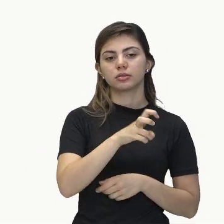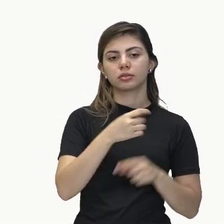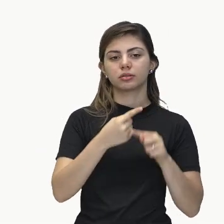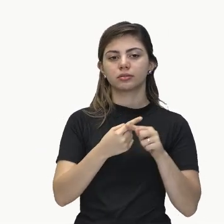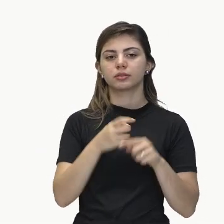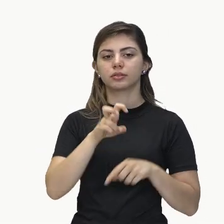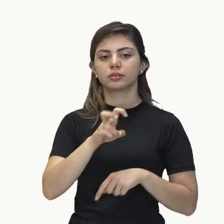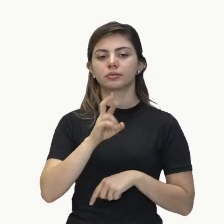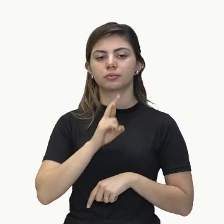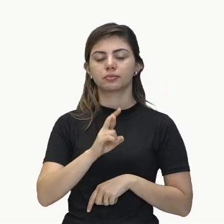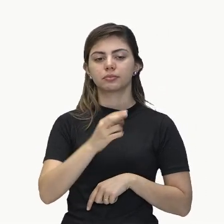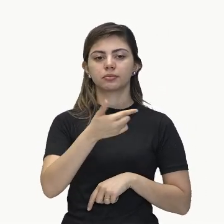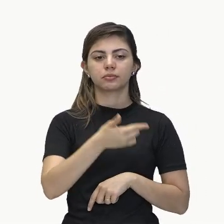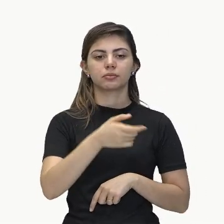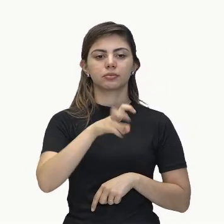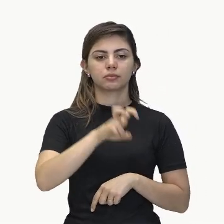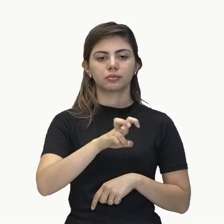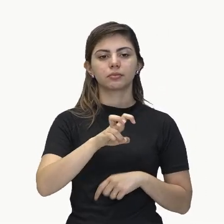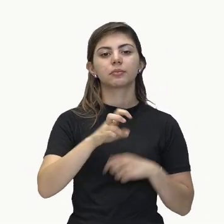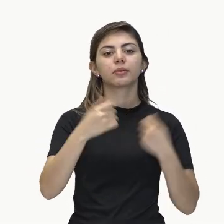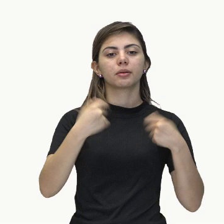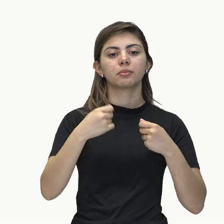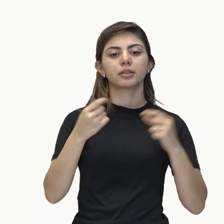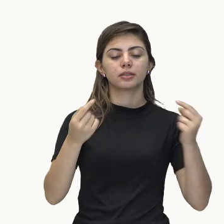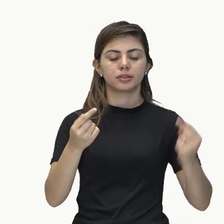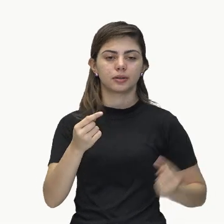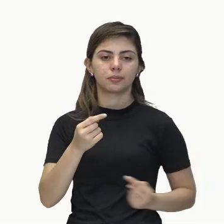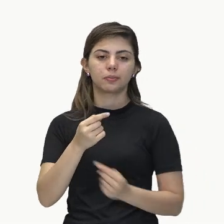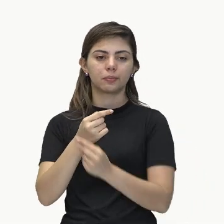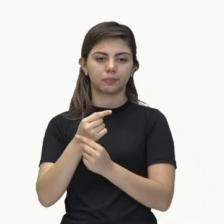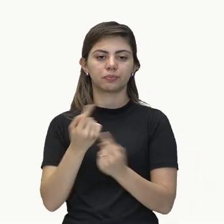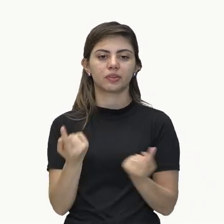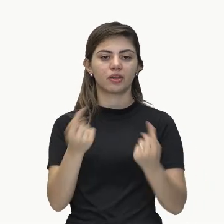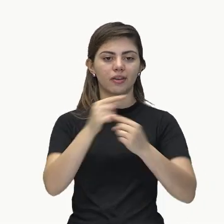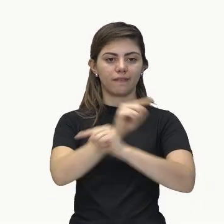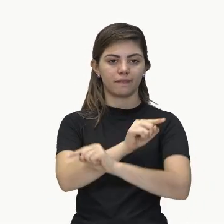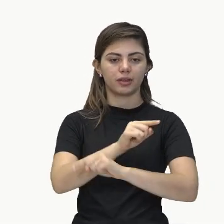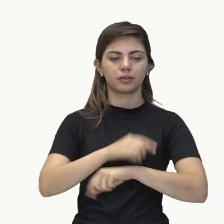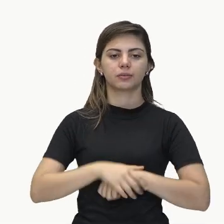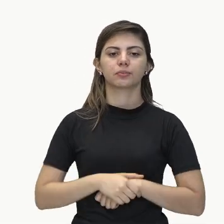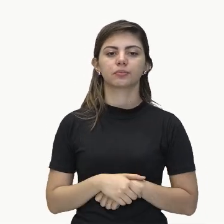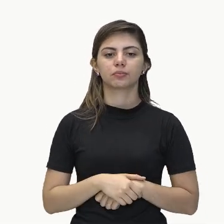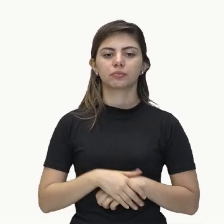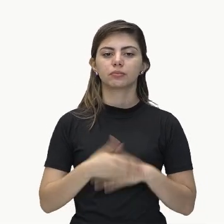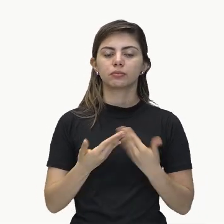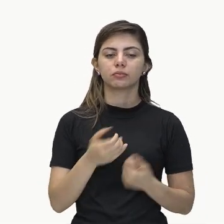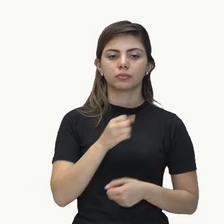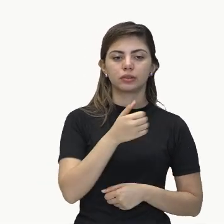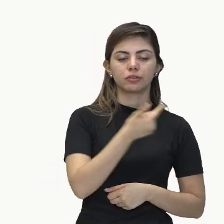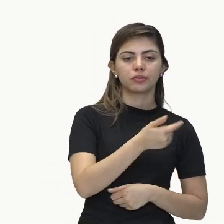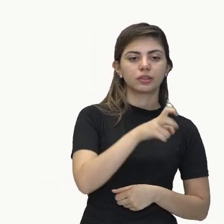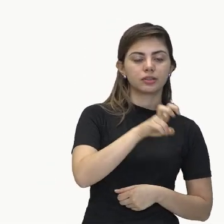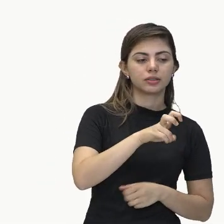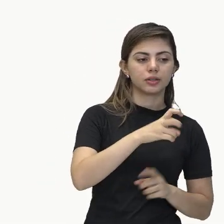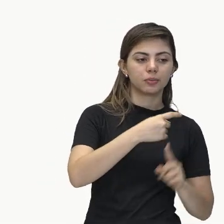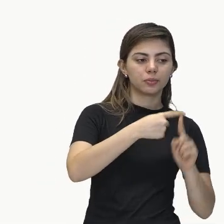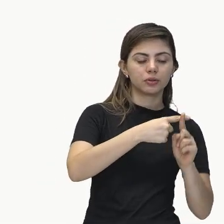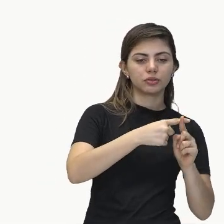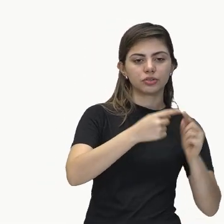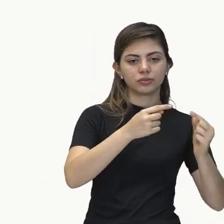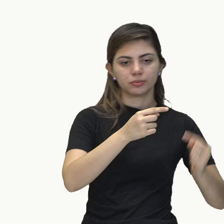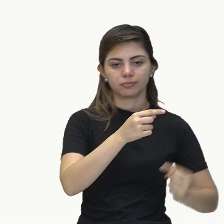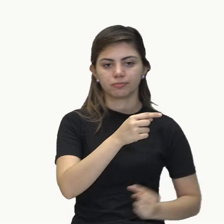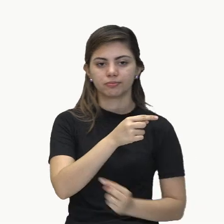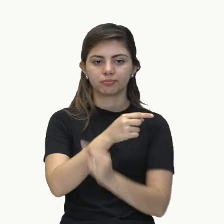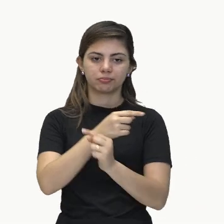25 que está positivo, eu vou ter que passar ele para o outro lado com a sua operação inversa. Se ele estava positivo, ele vai passar